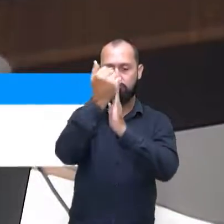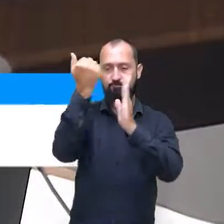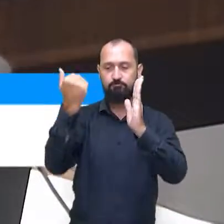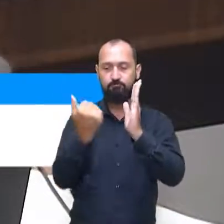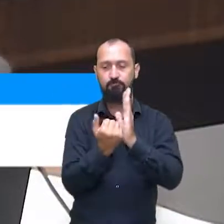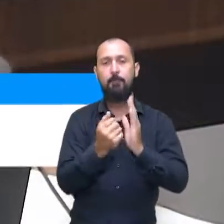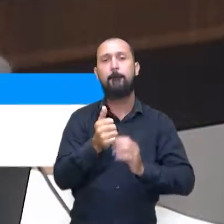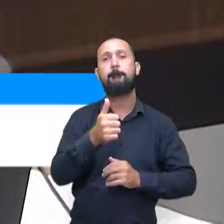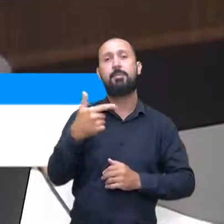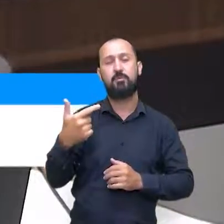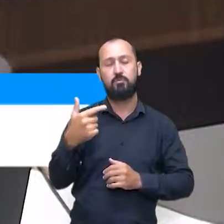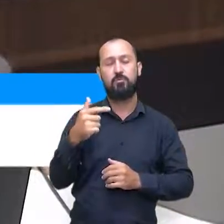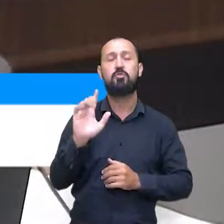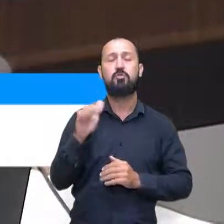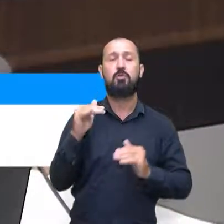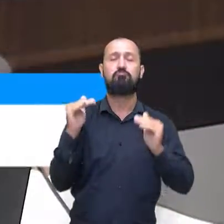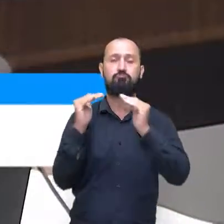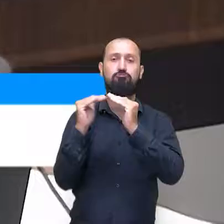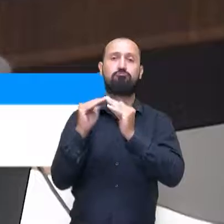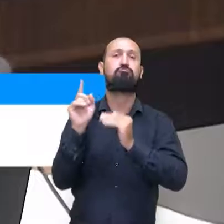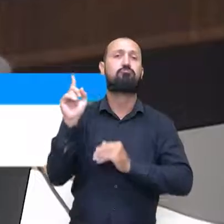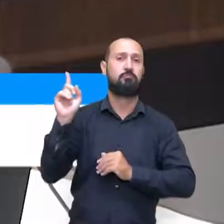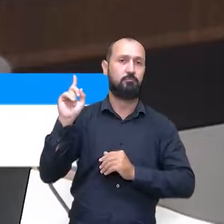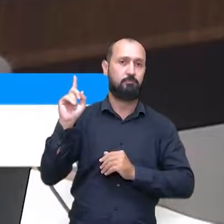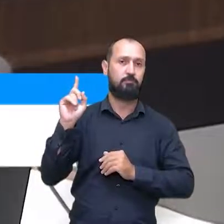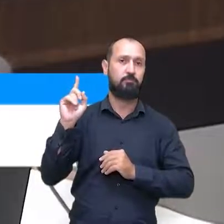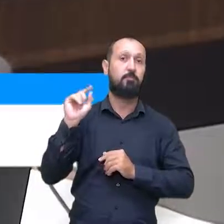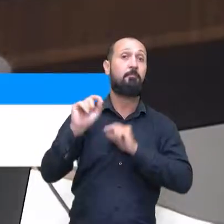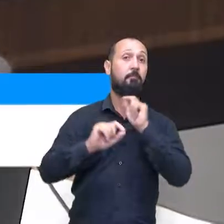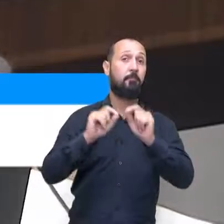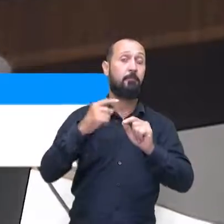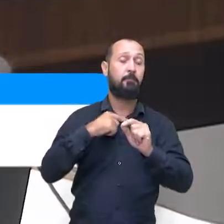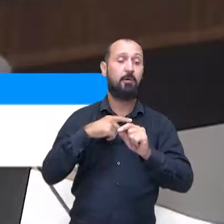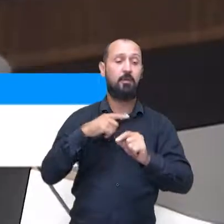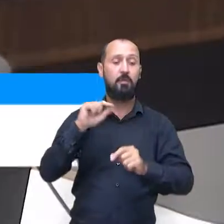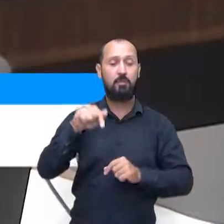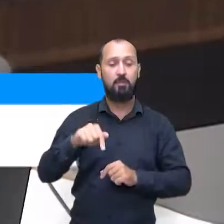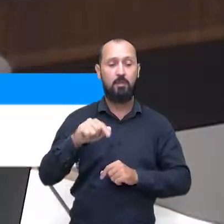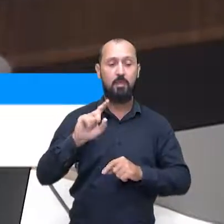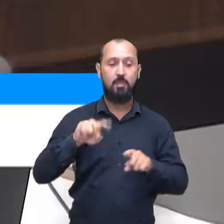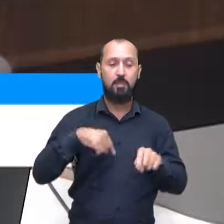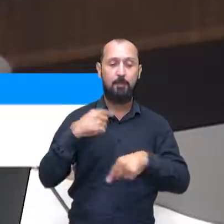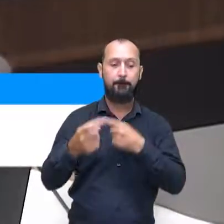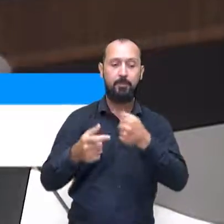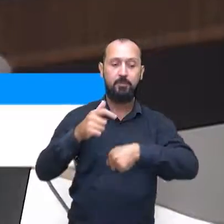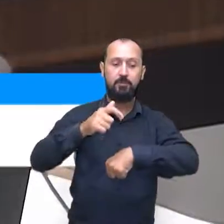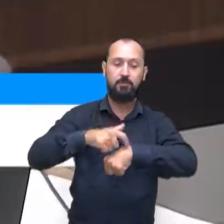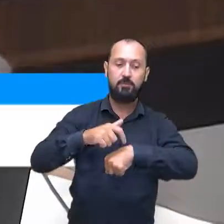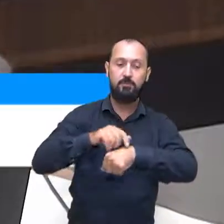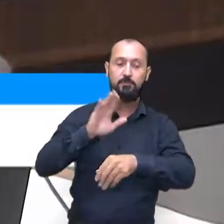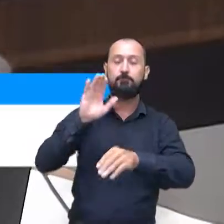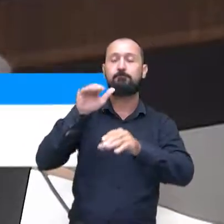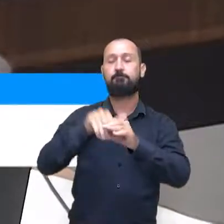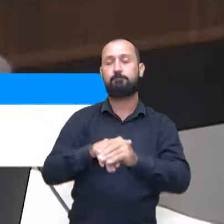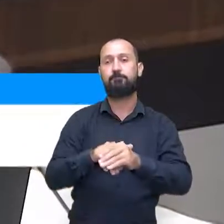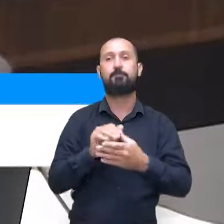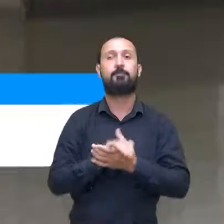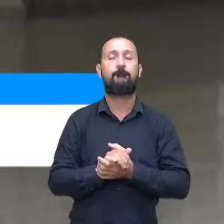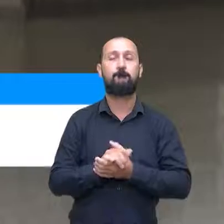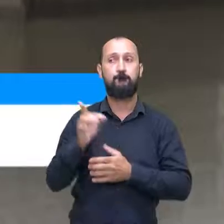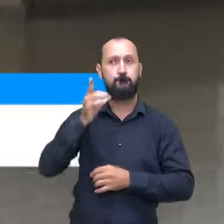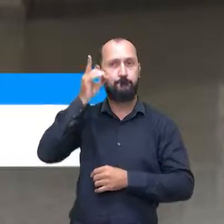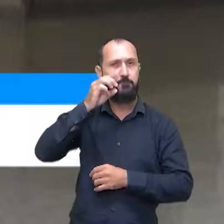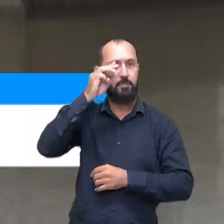para 12%. Então, assim, já há uma concordância para que isso venha a ocorrer após esse período